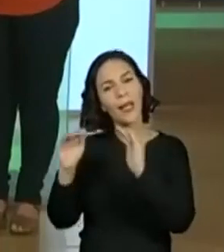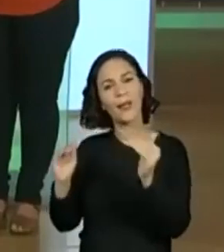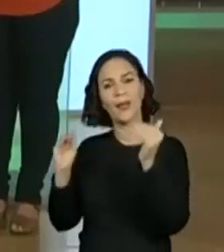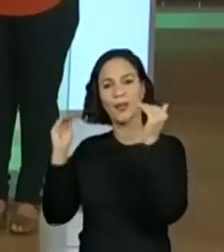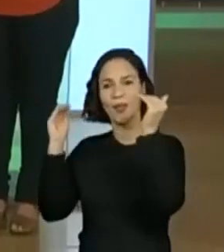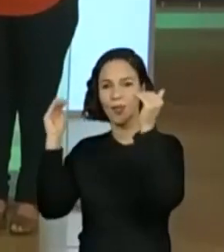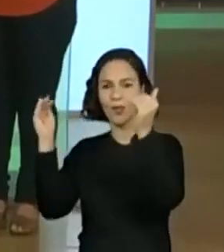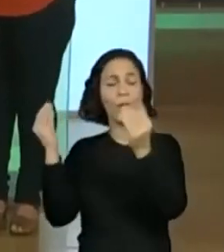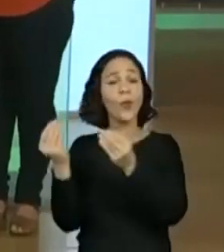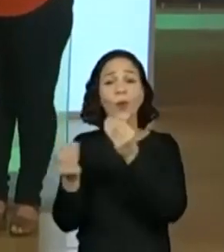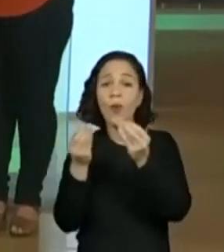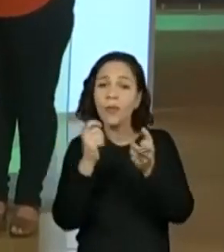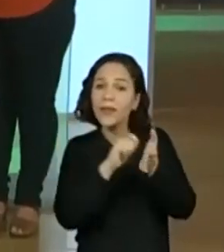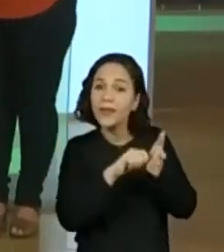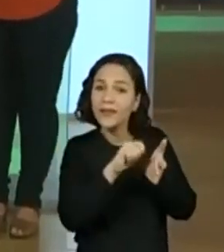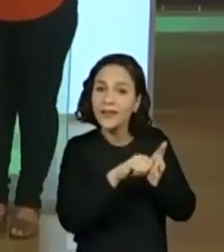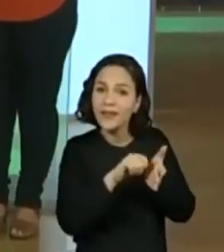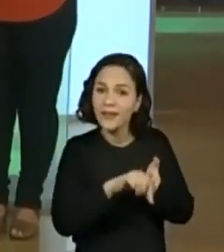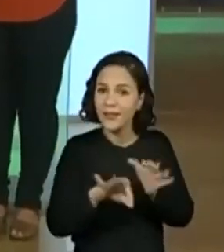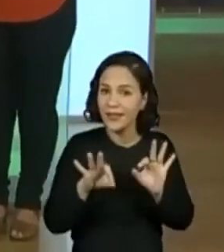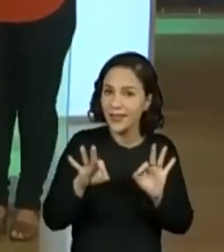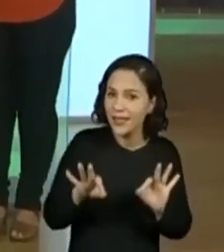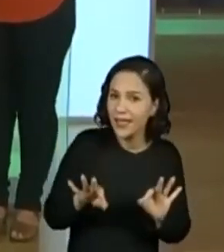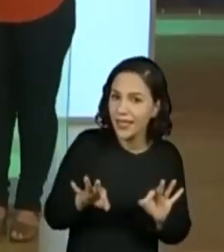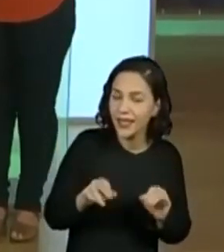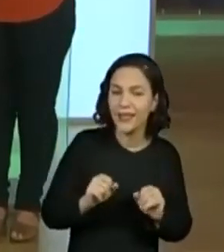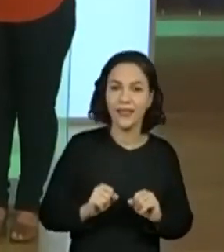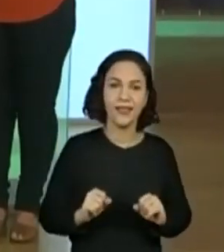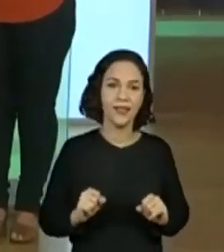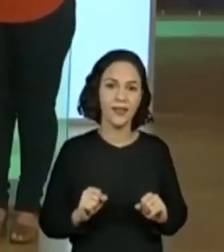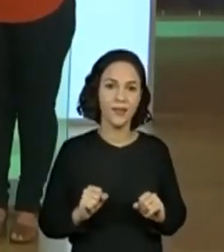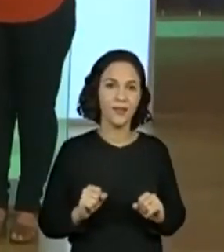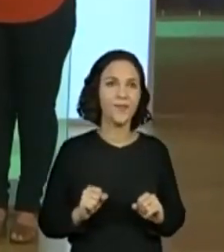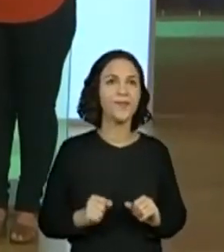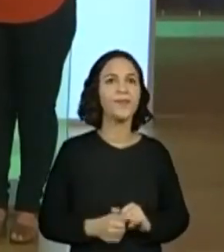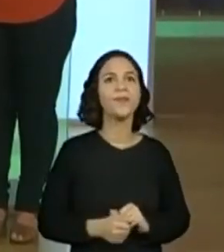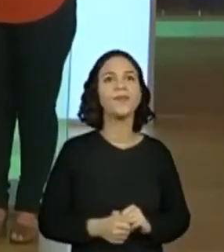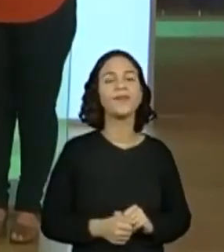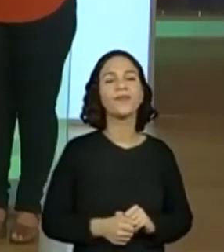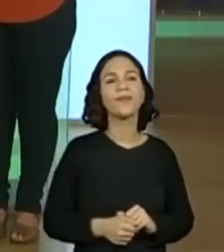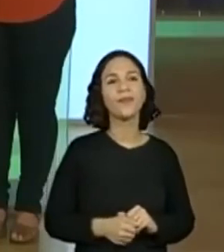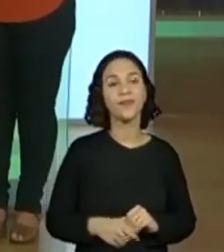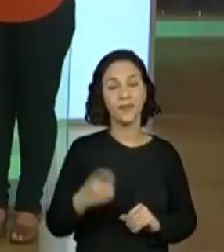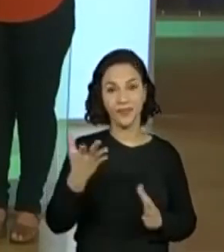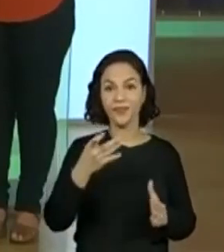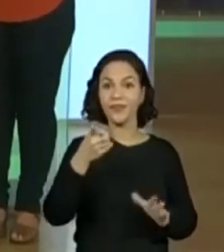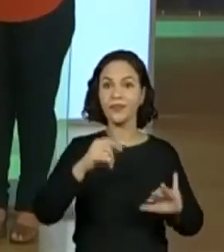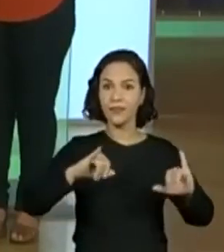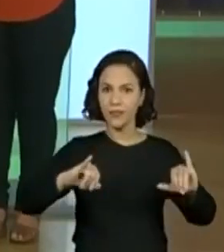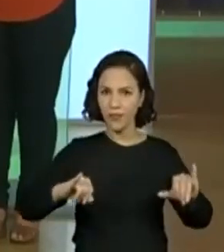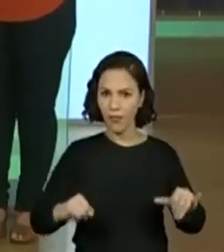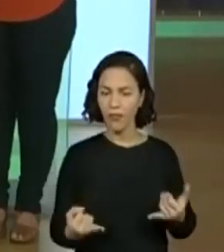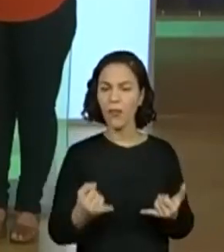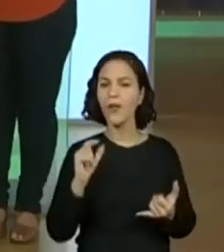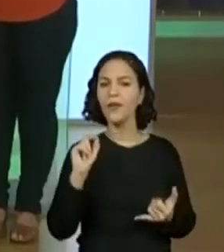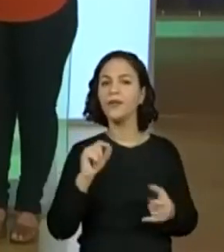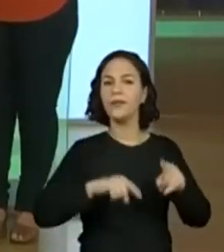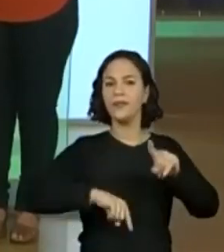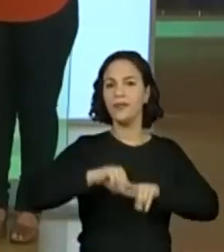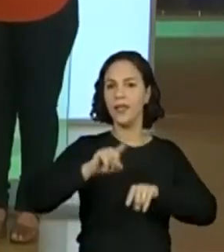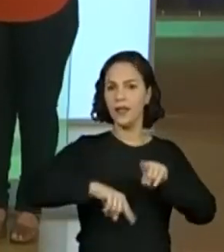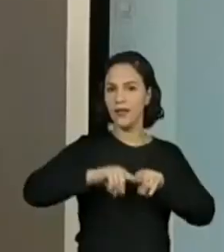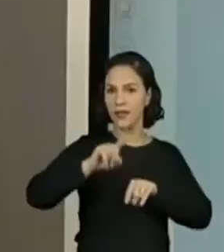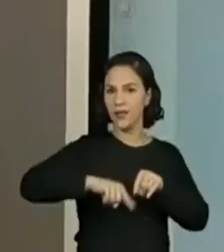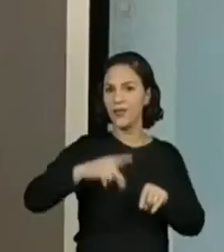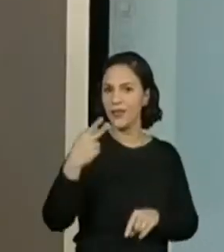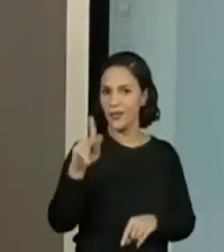como que se escreve, se está faltando alguma letra. Isso, aí ó. Vocês já vão treinando aí, ou no material do Aprender